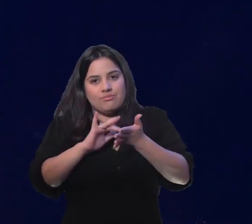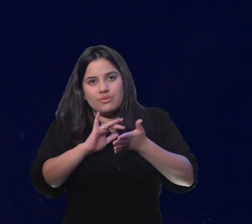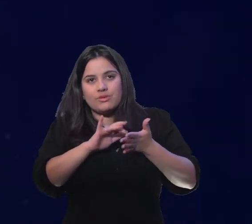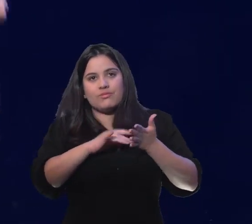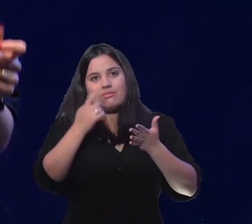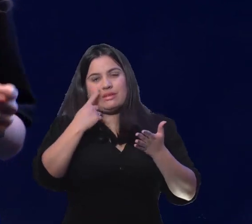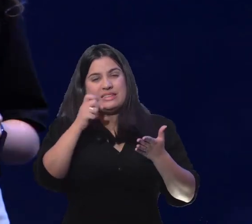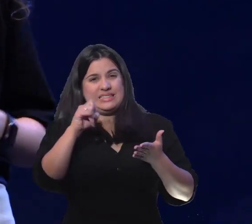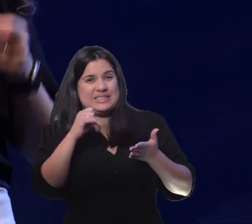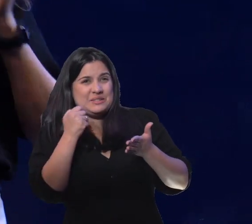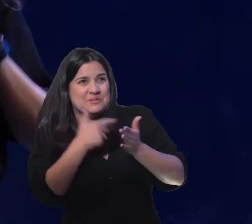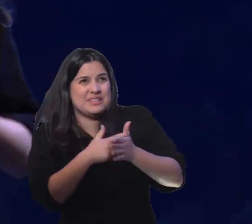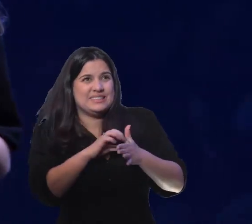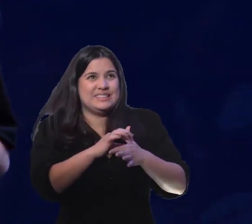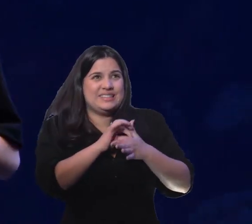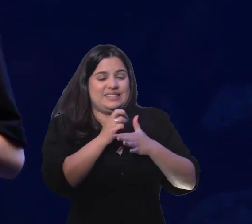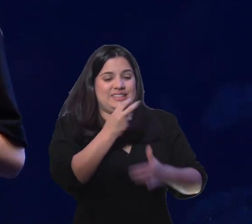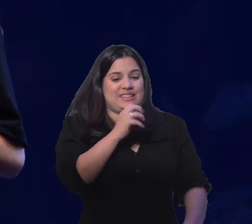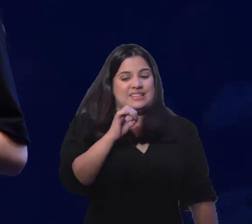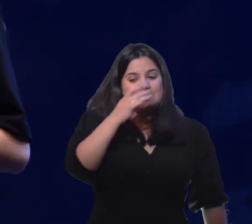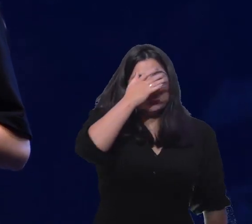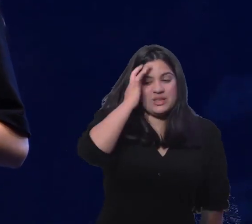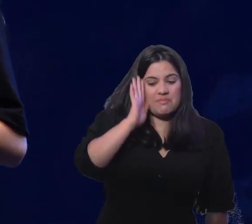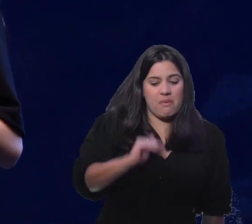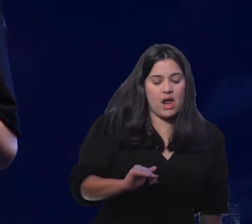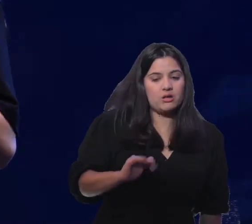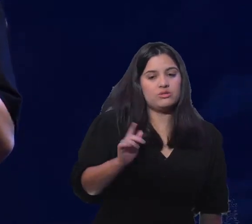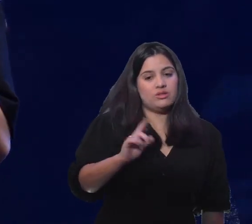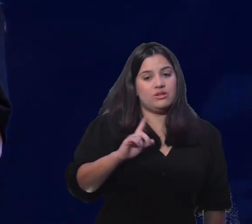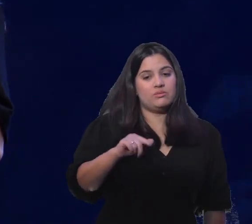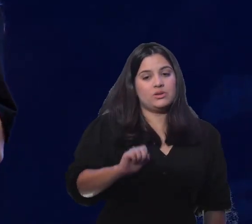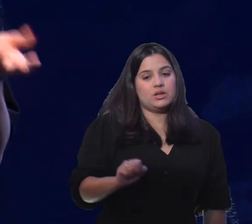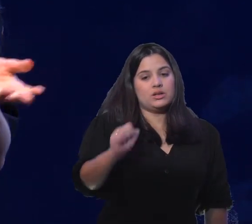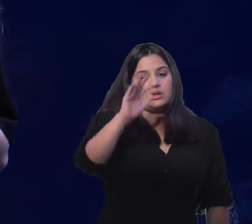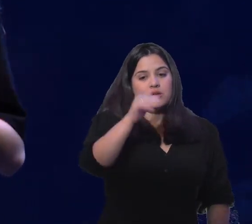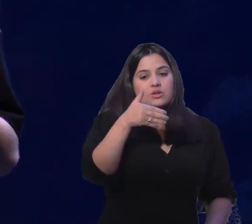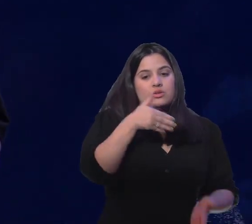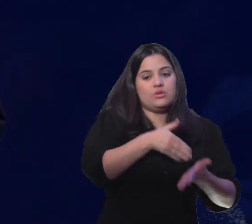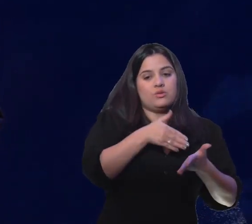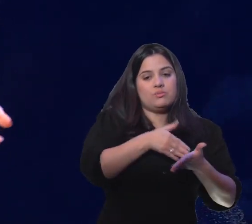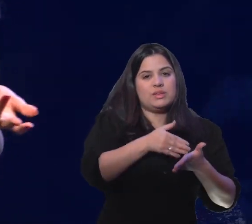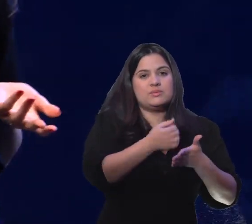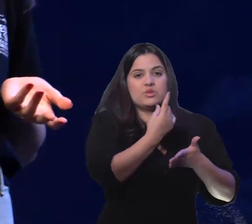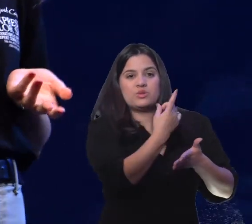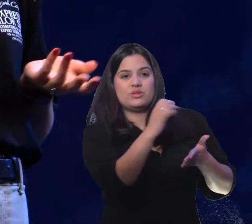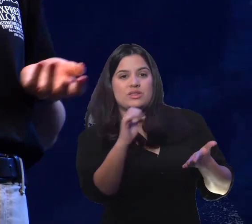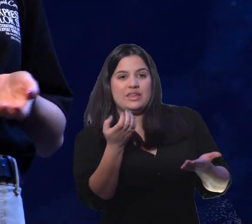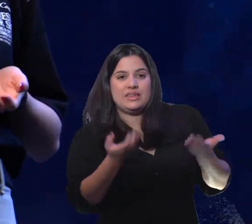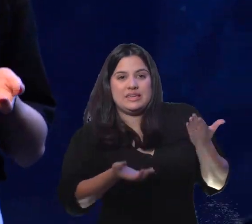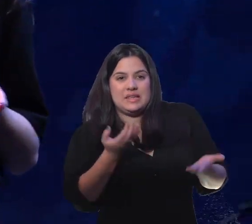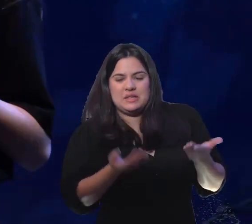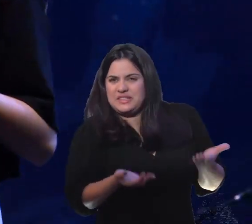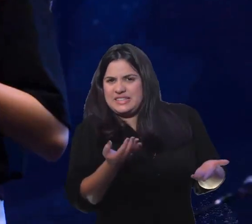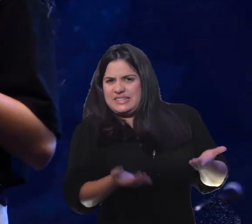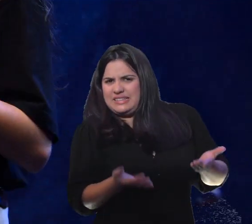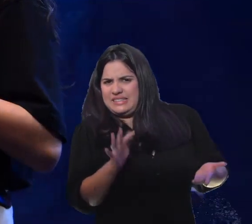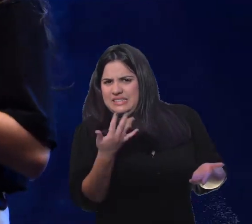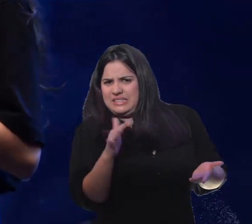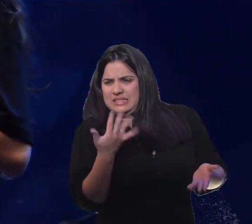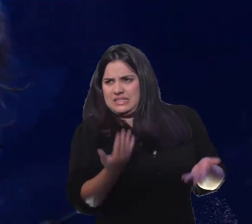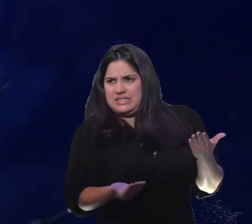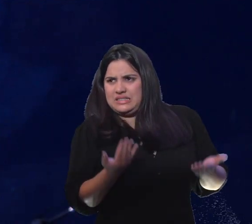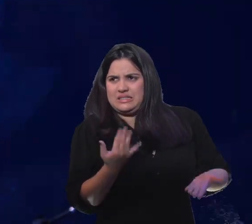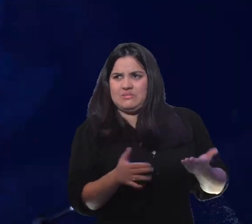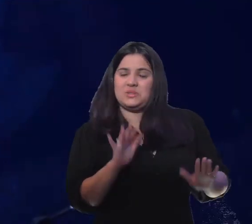comprar carne para 300 pessoas não é barato. Deve ser o quê? No mínimo, uns 100 quilos de carne, imagino. A carne ali, a